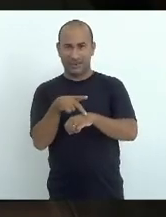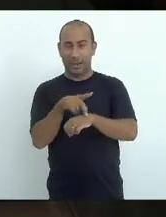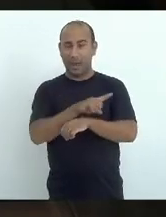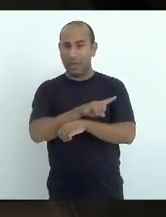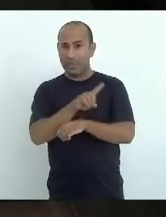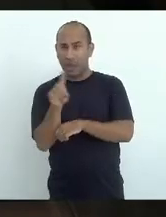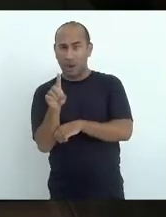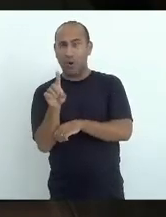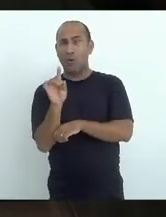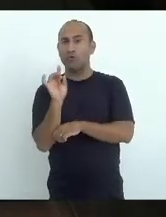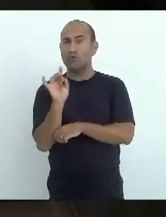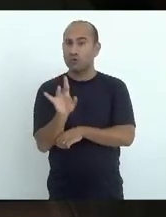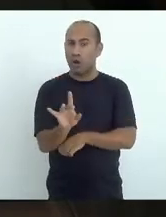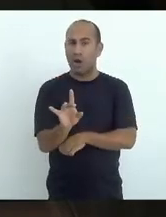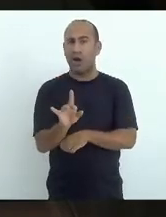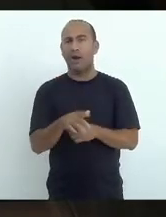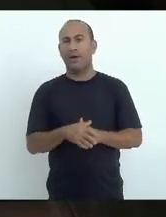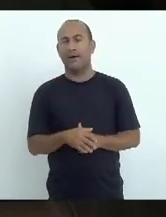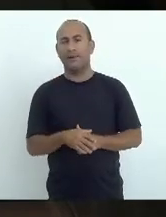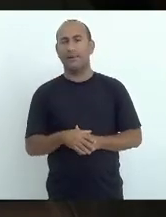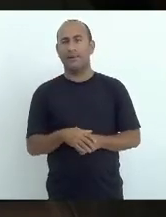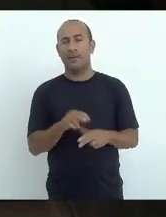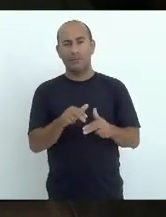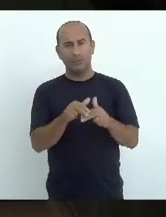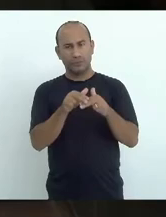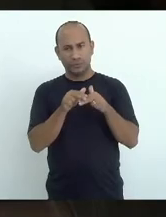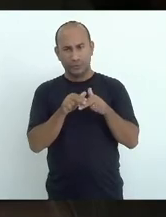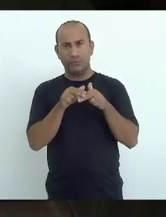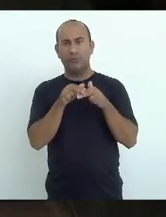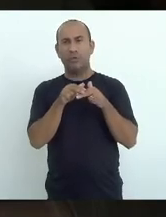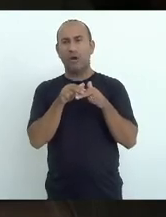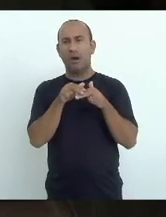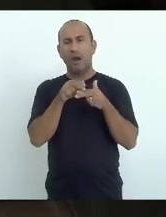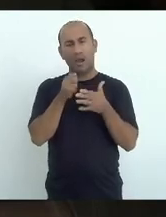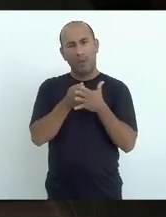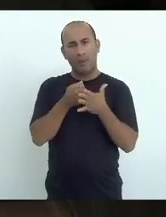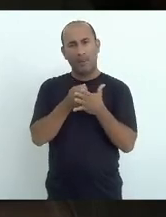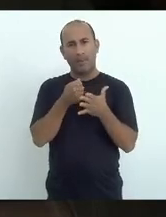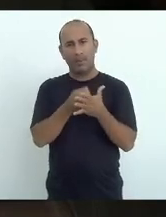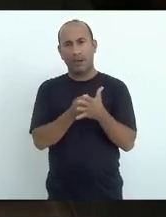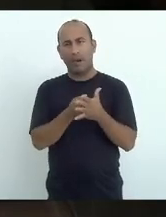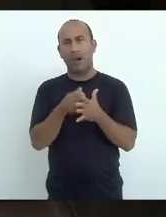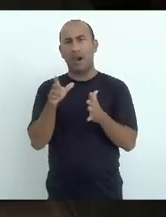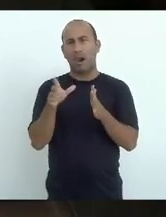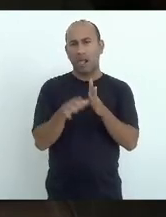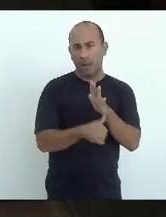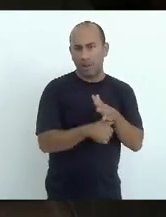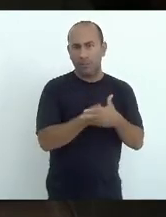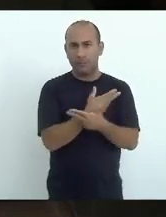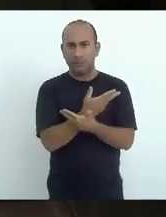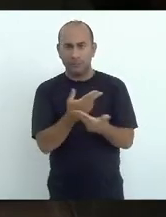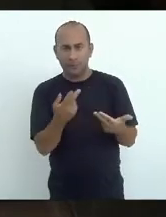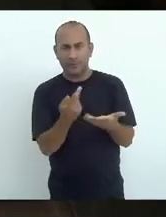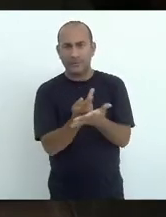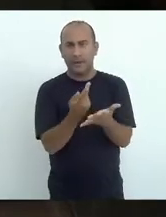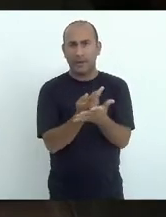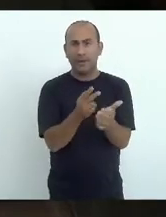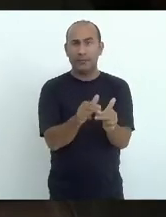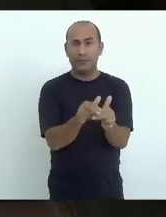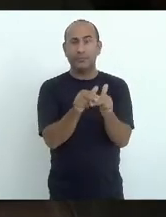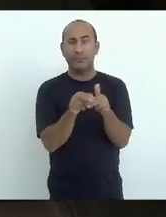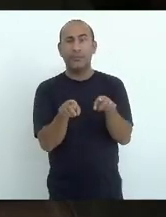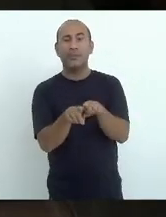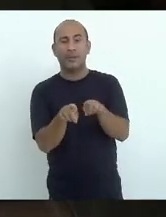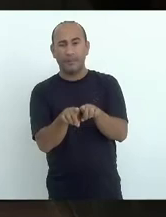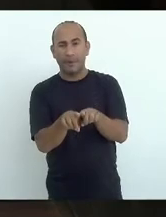somente no combate à corrupção, mas também na proteção da infância